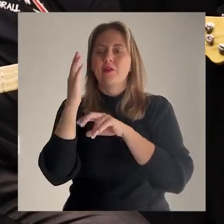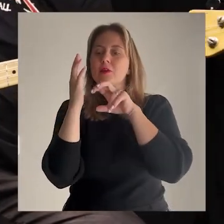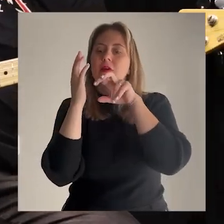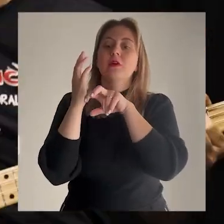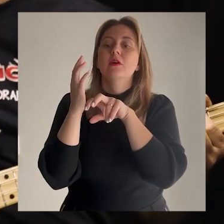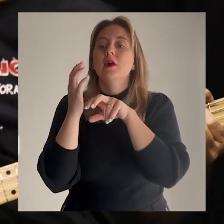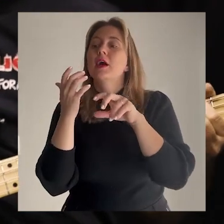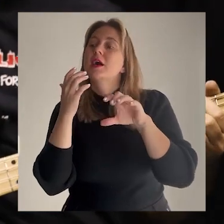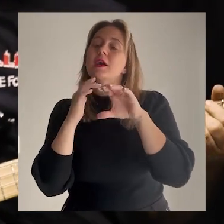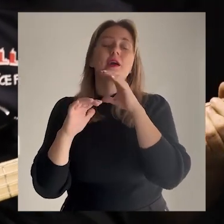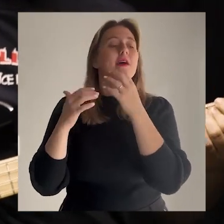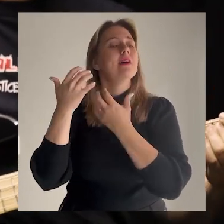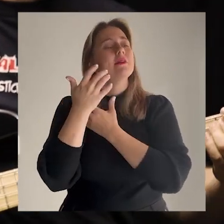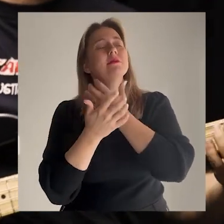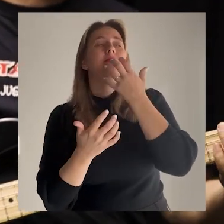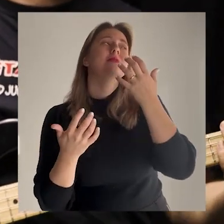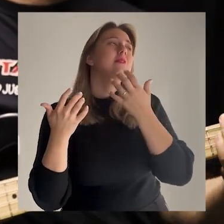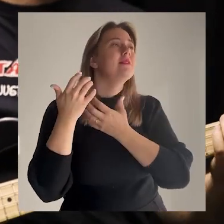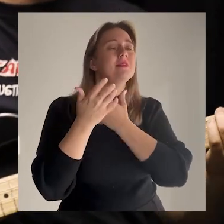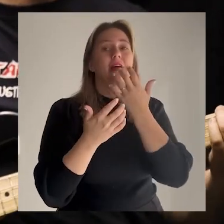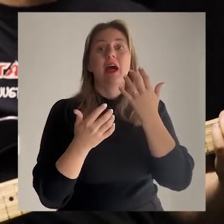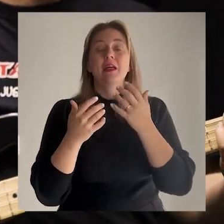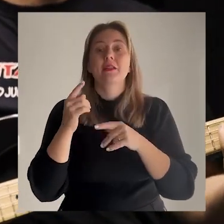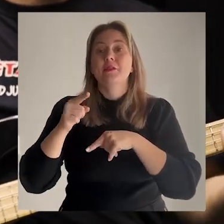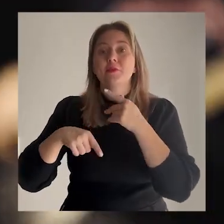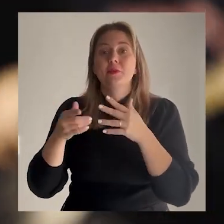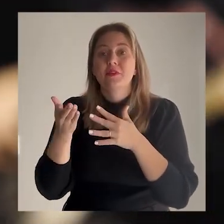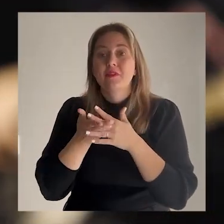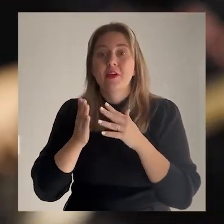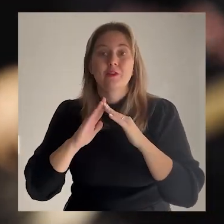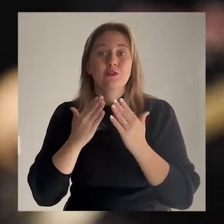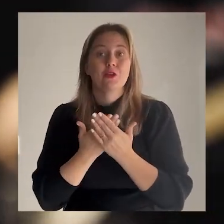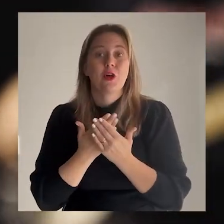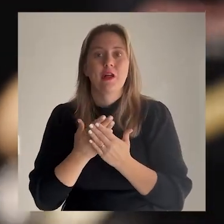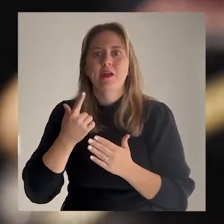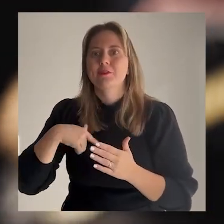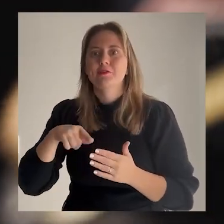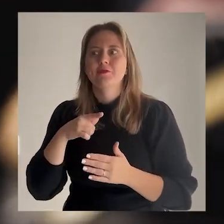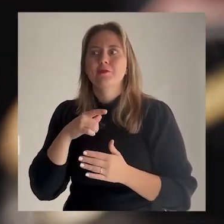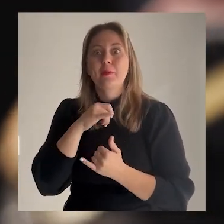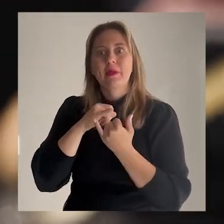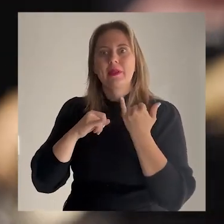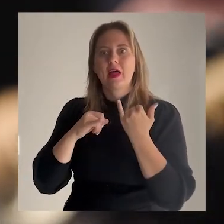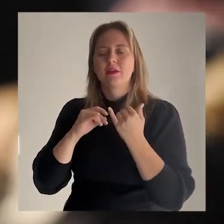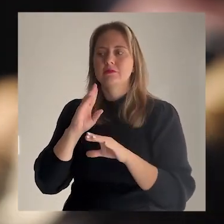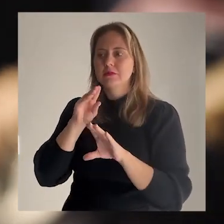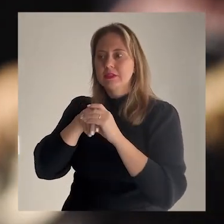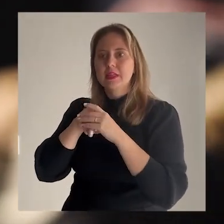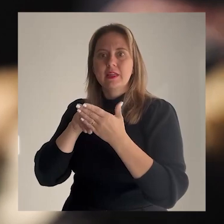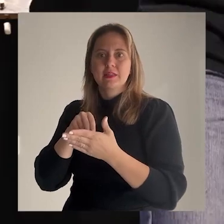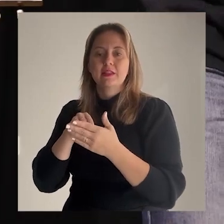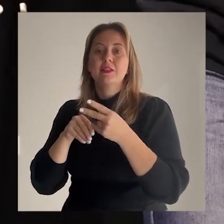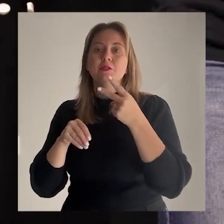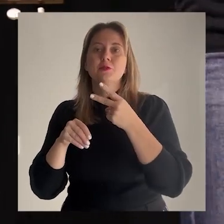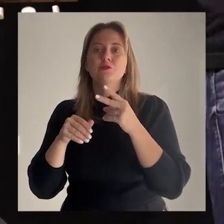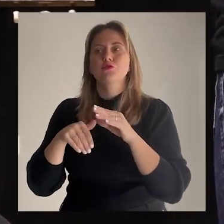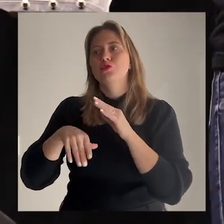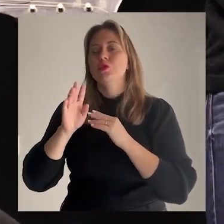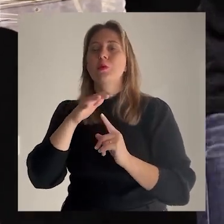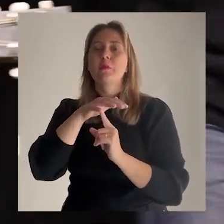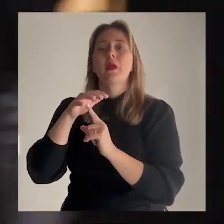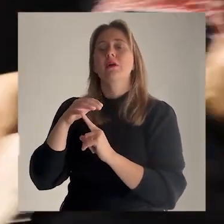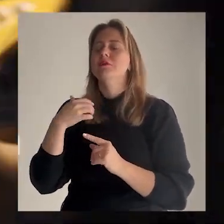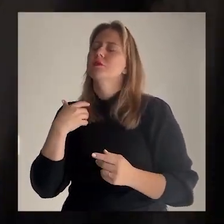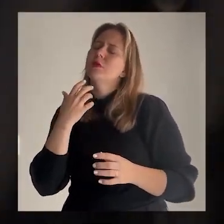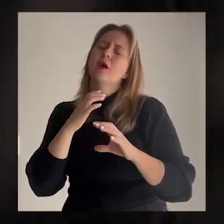e no intervalo da escola, metade do turno a gente ficava dentro da sala de aula. Na segunda parte nós íamos para a praça e eu